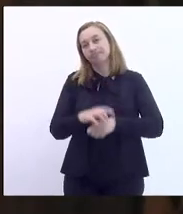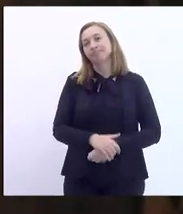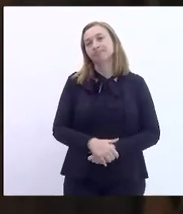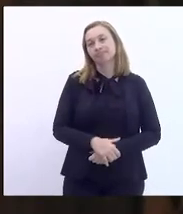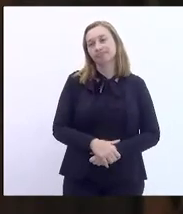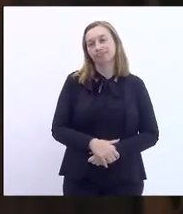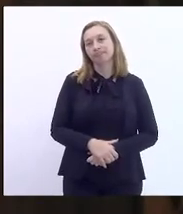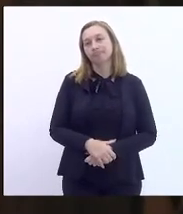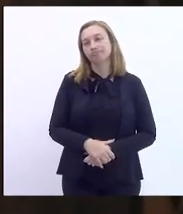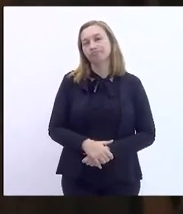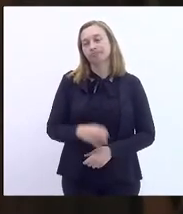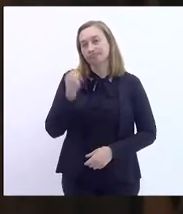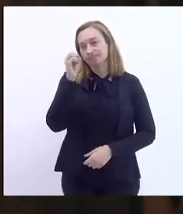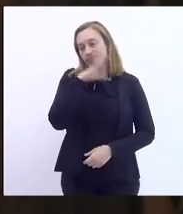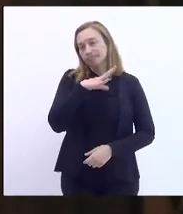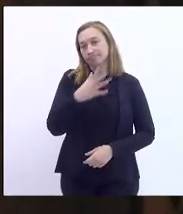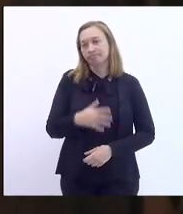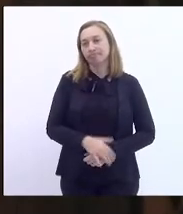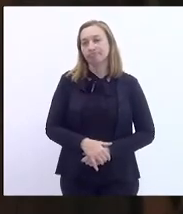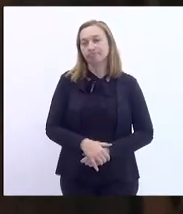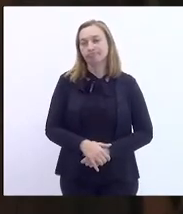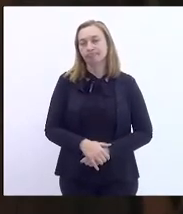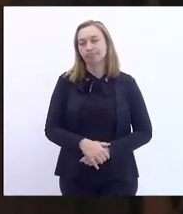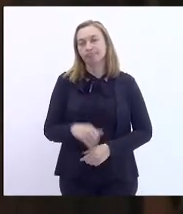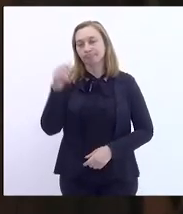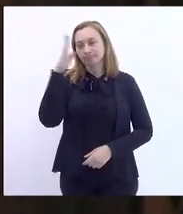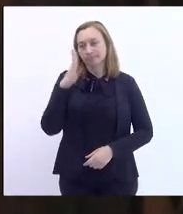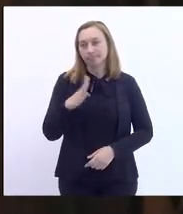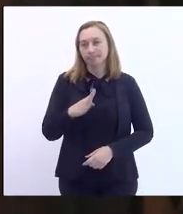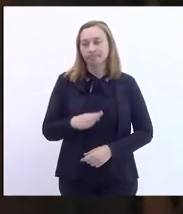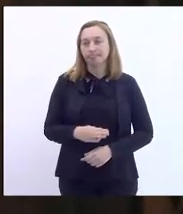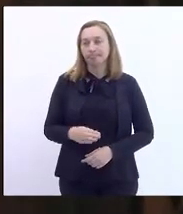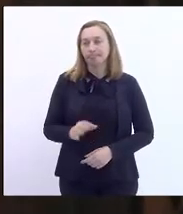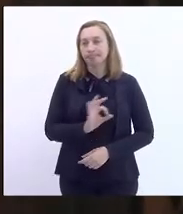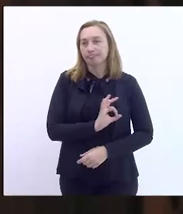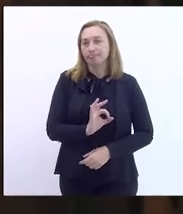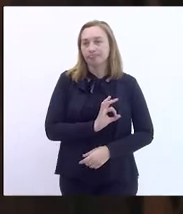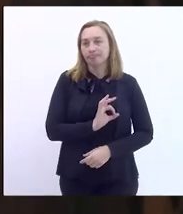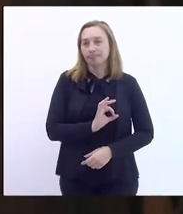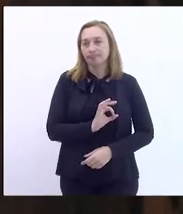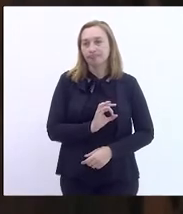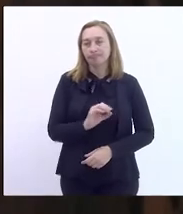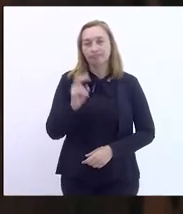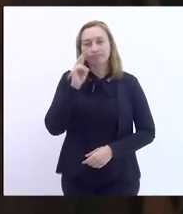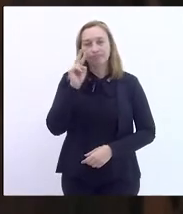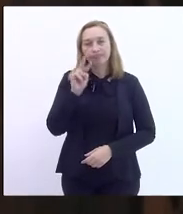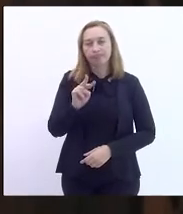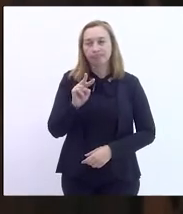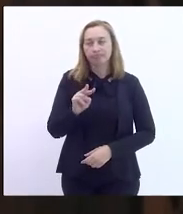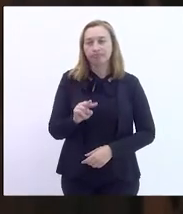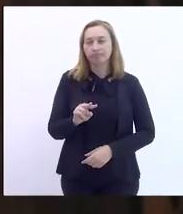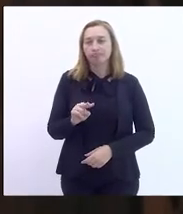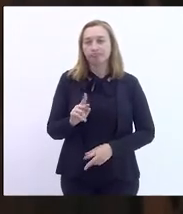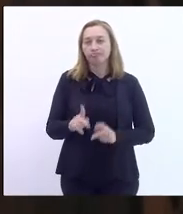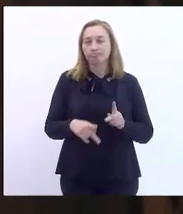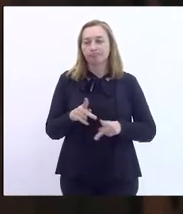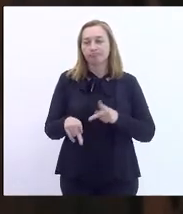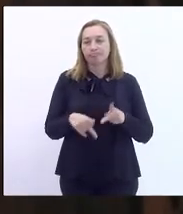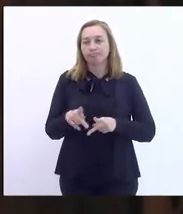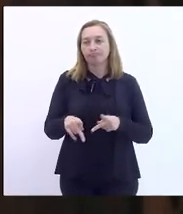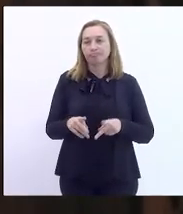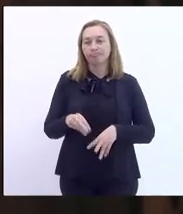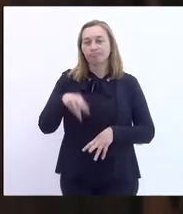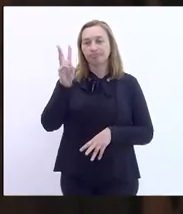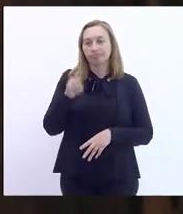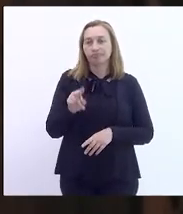é um absurdo é um paradoxo que no Brasil a polícia seja enxergado pela população é